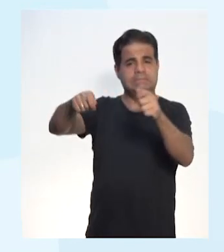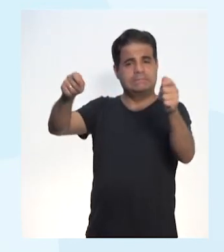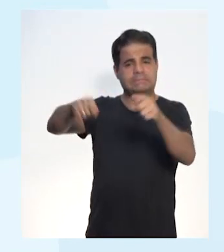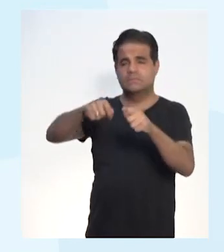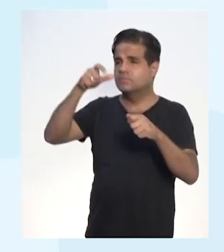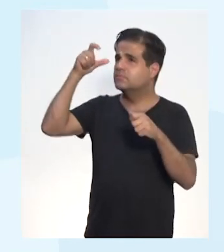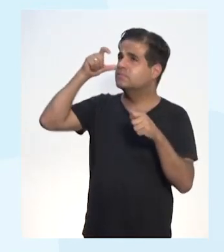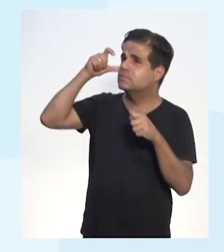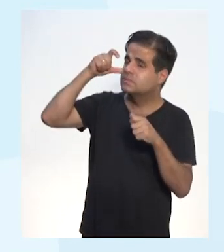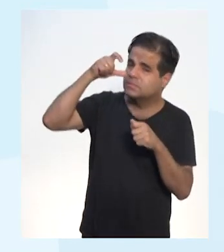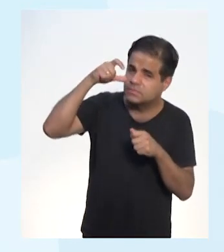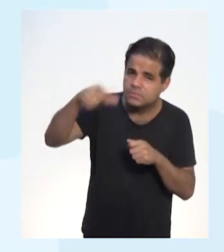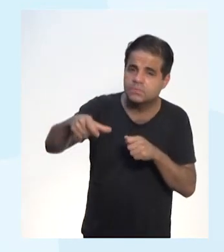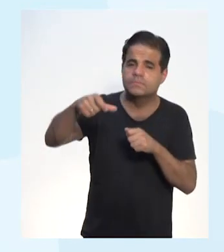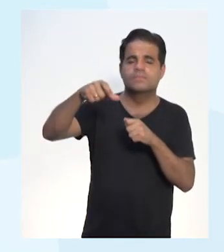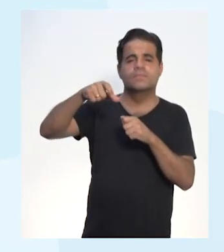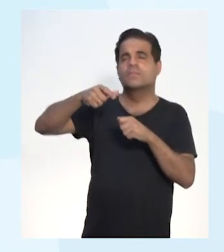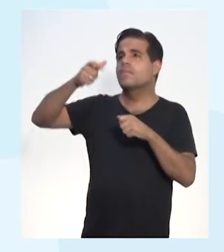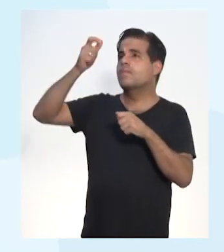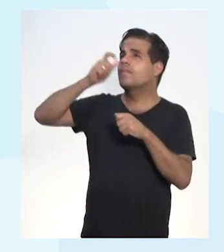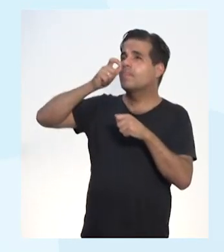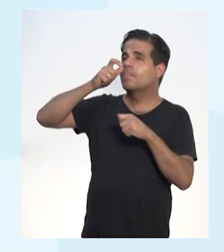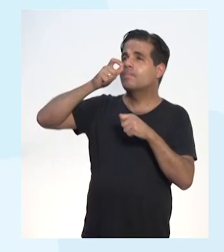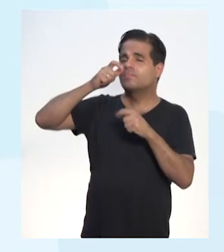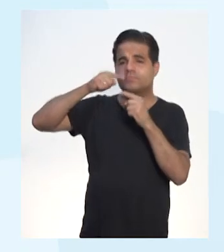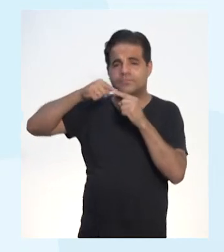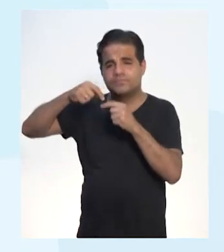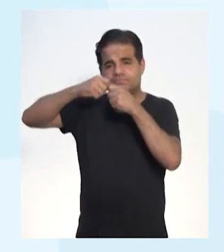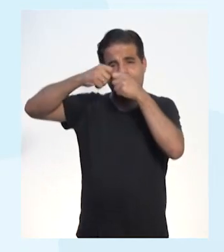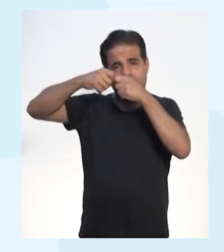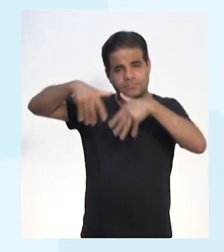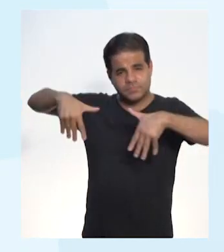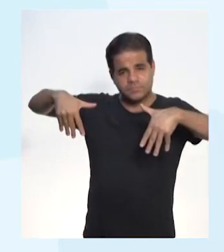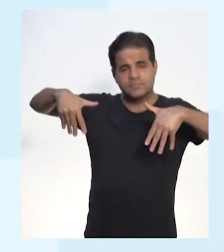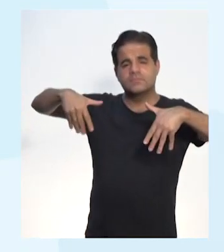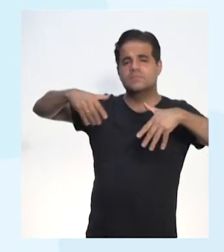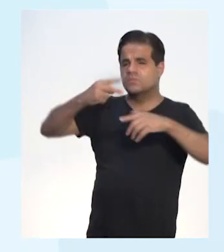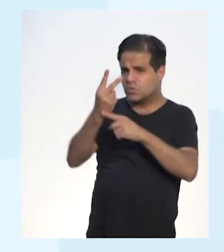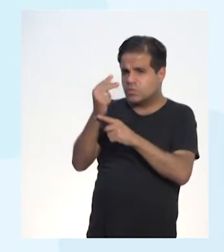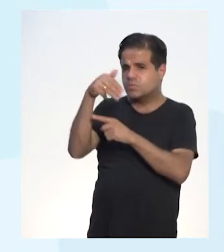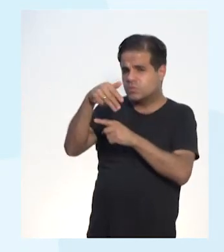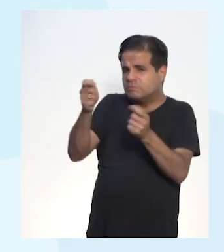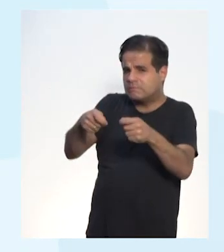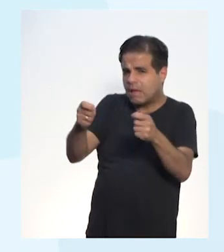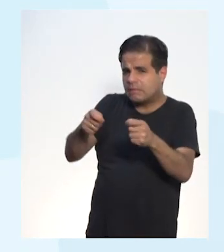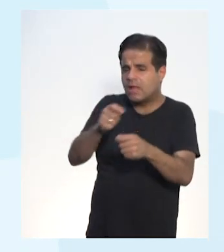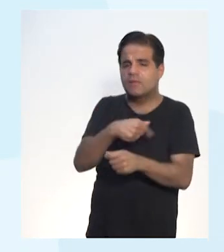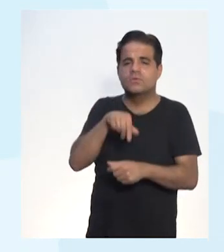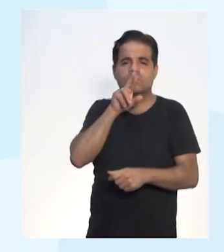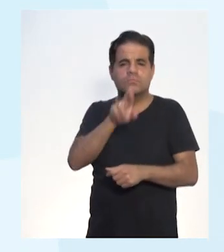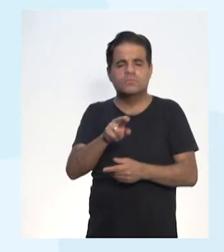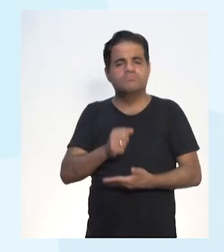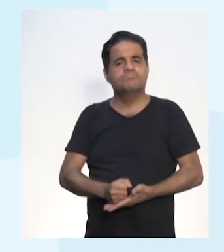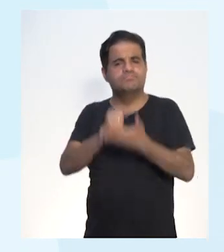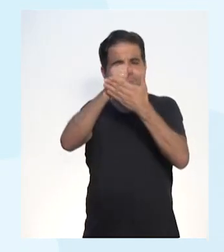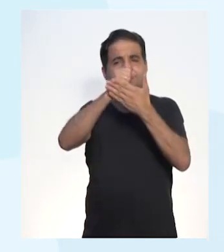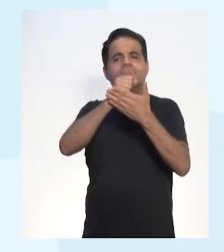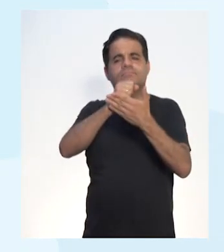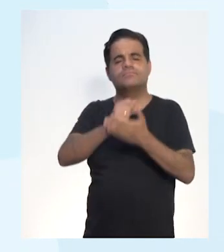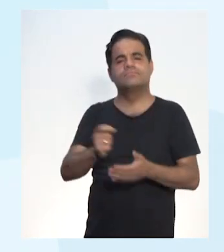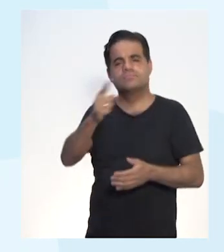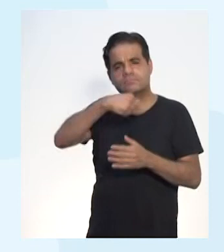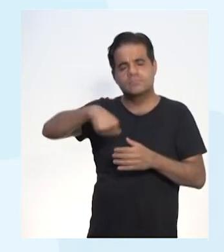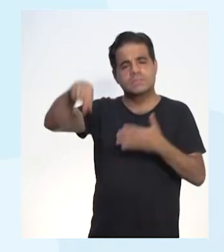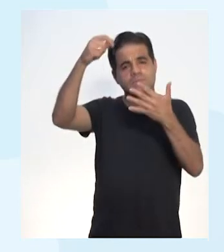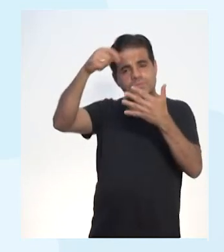Observando aí o gerador, observando o fluxo aí. Vamos dar mais 2 minutinhos aqui para ver se a gente consegue fazer um levantamento para